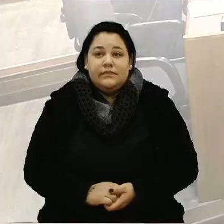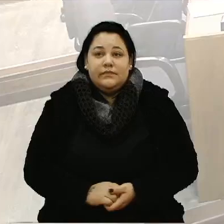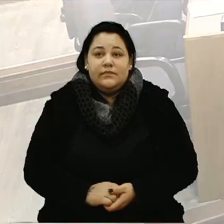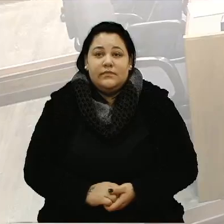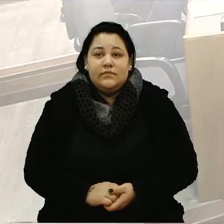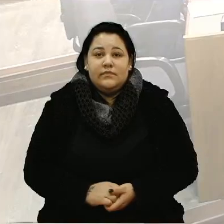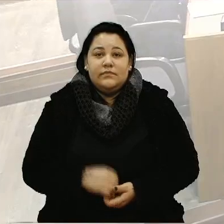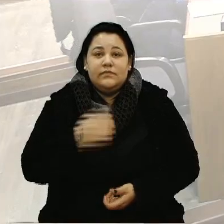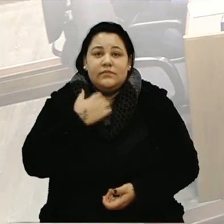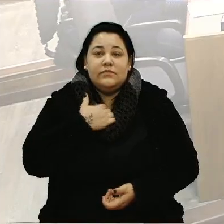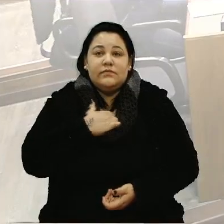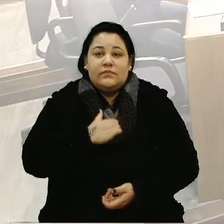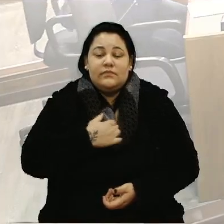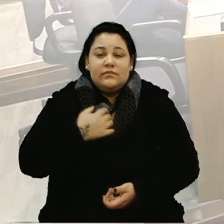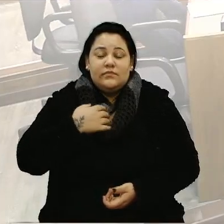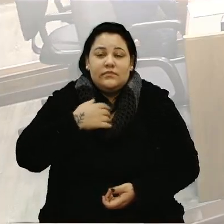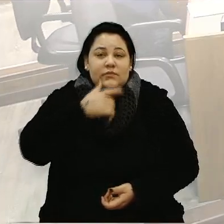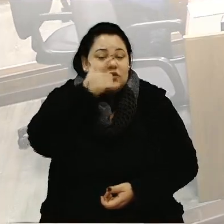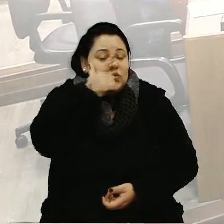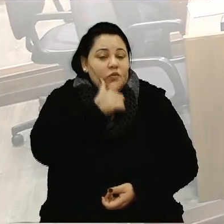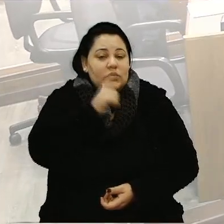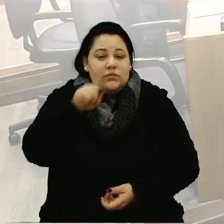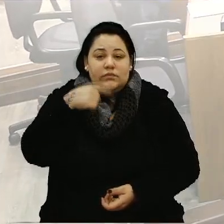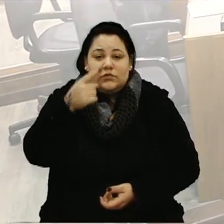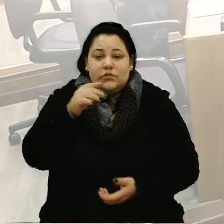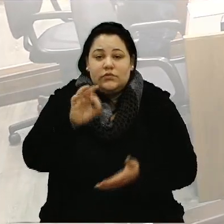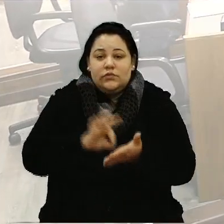Vereador inscrito, vereador Lucas Carinhato.